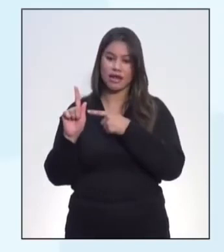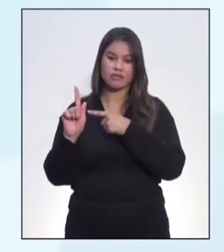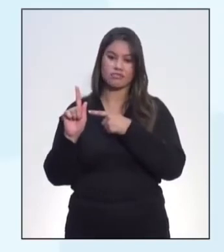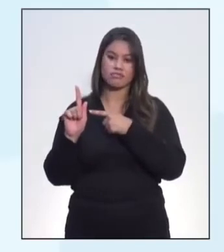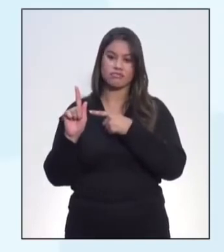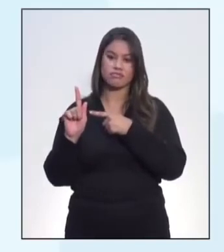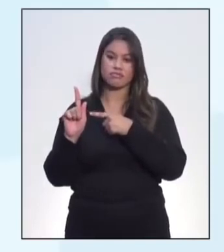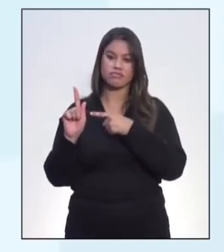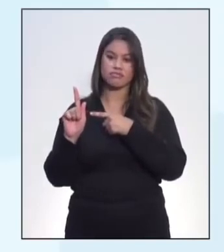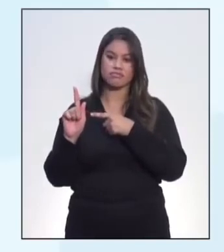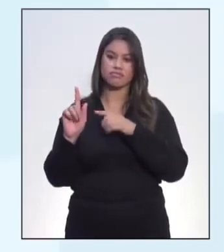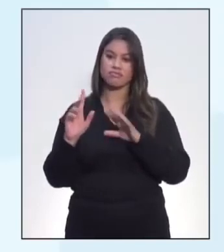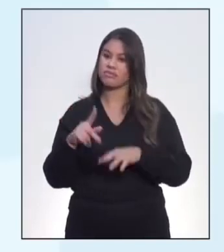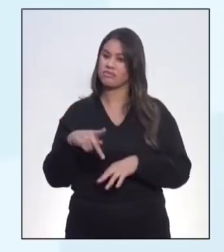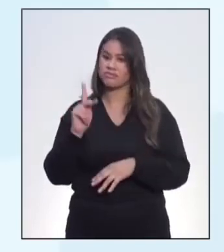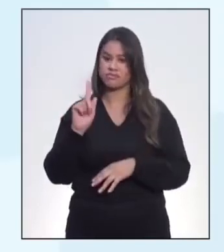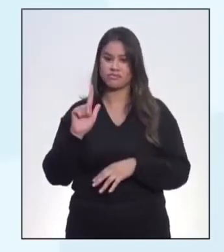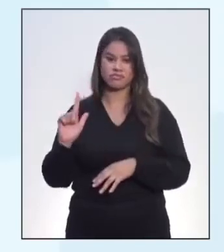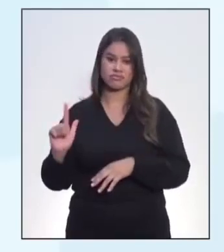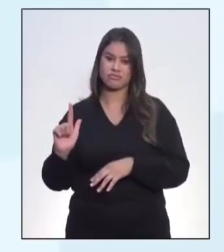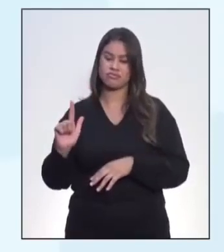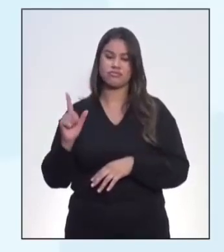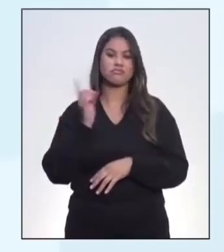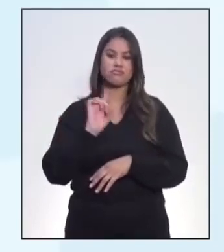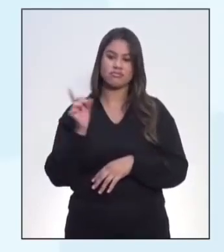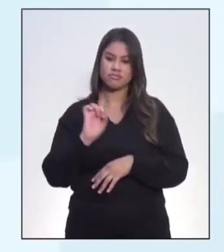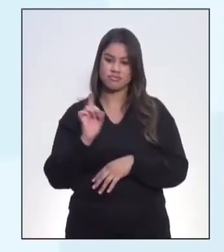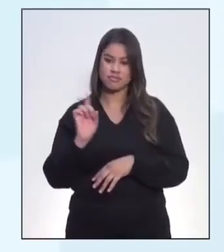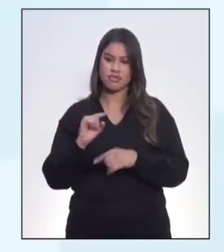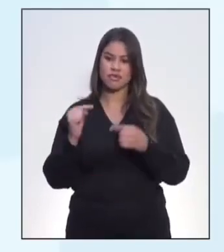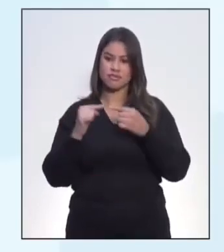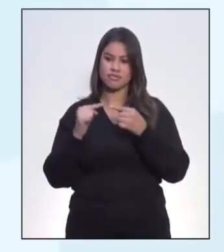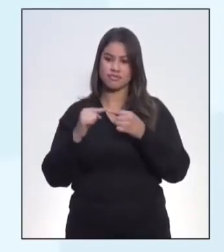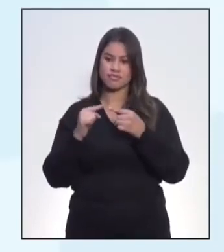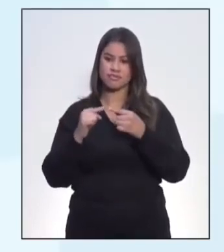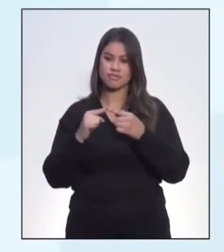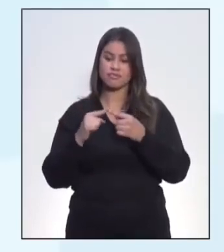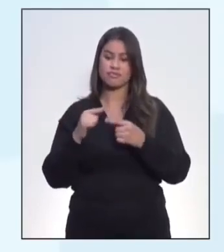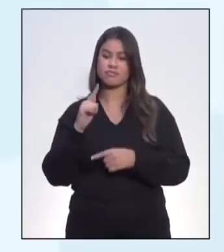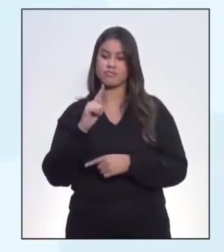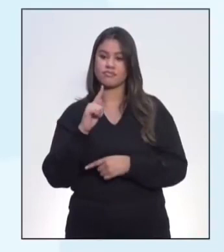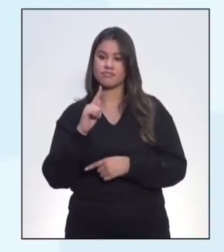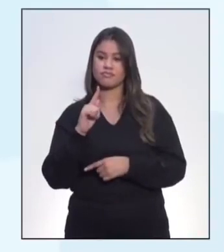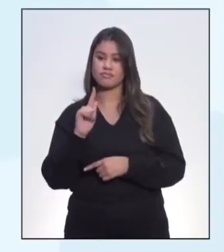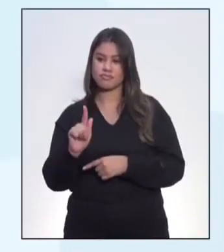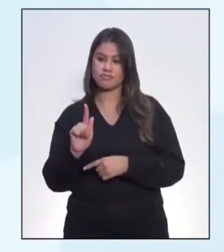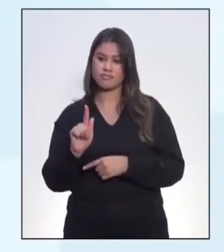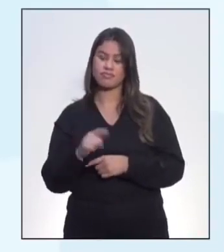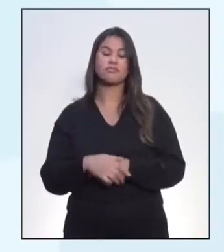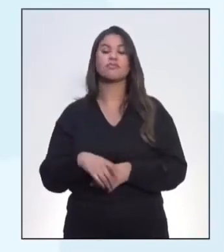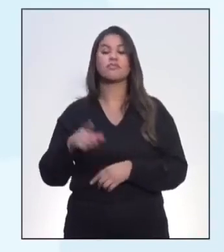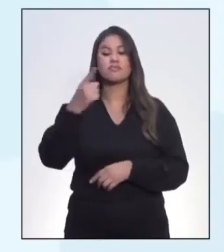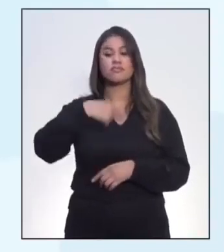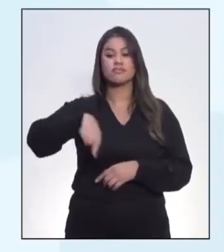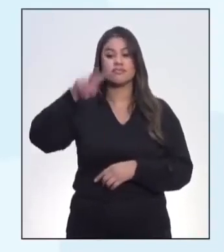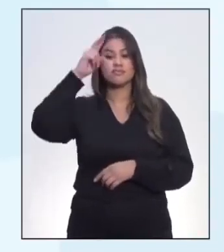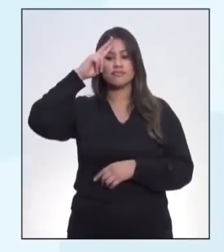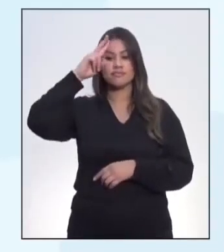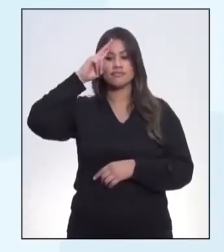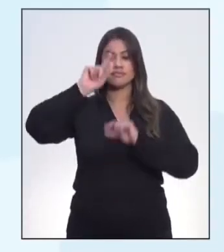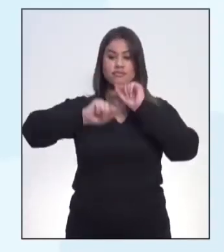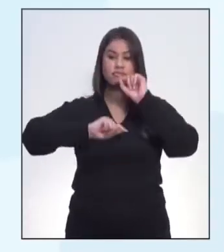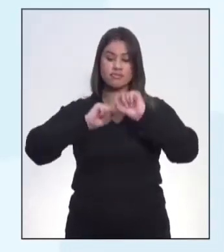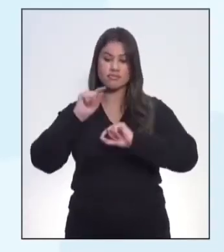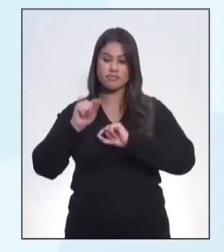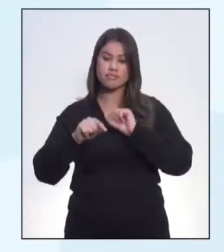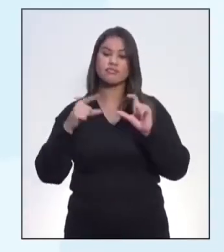saber em quilogramas. Tudo bem? Então aí, gente, ó, vamos lembrar que